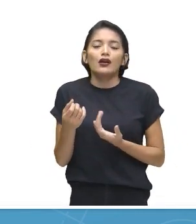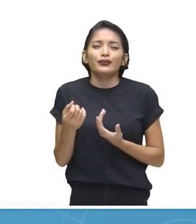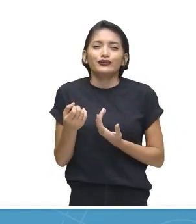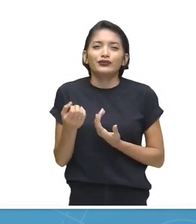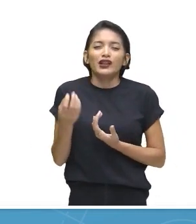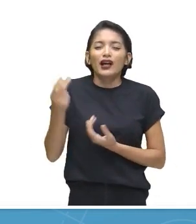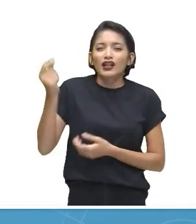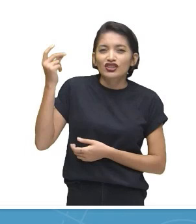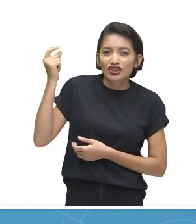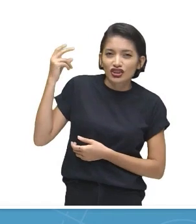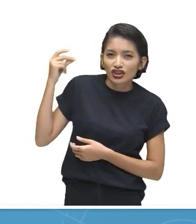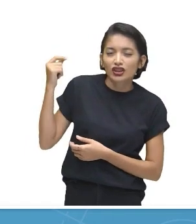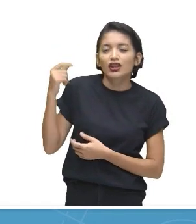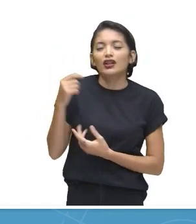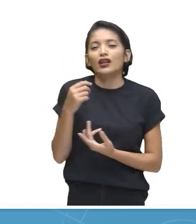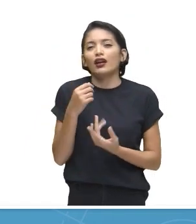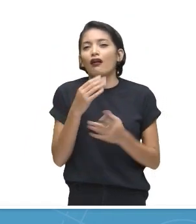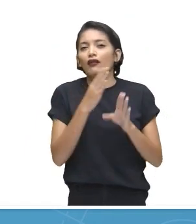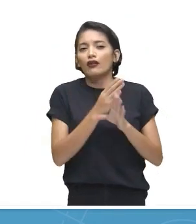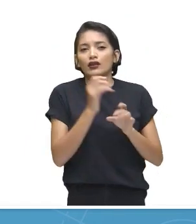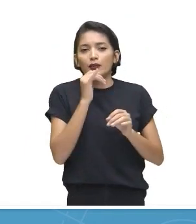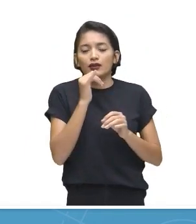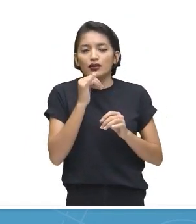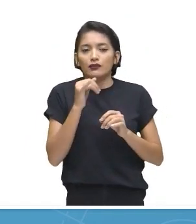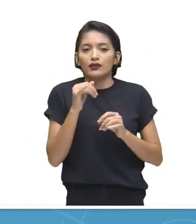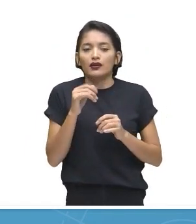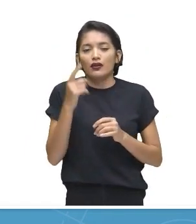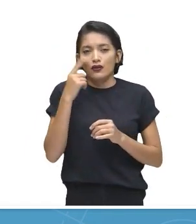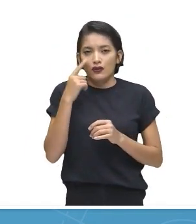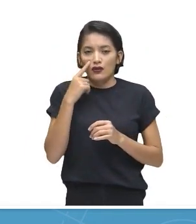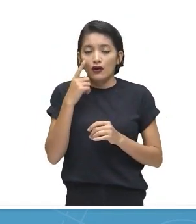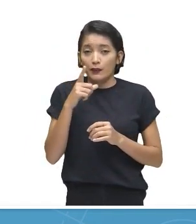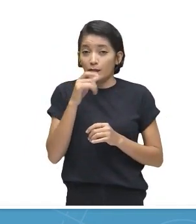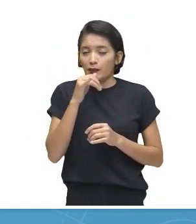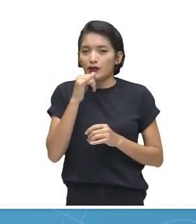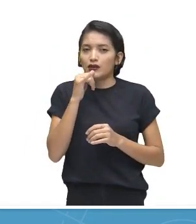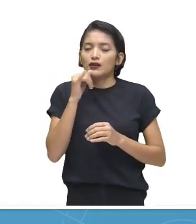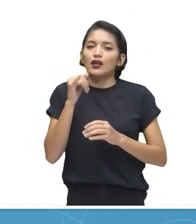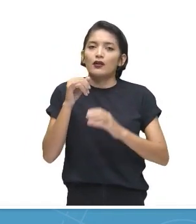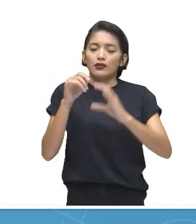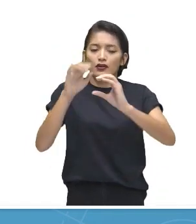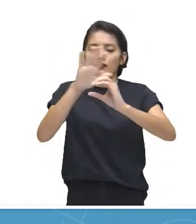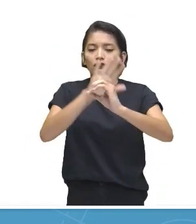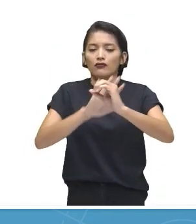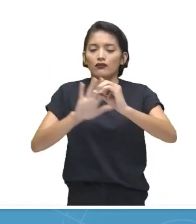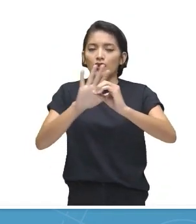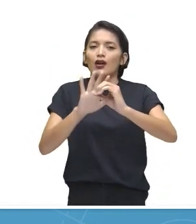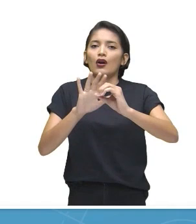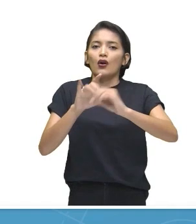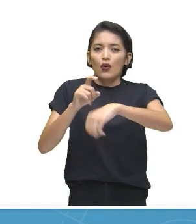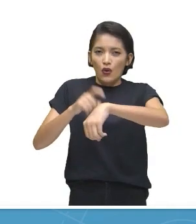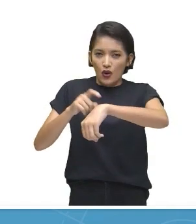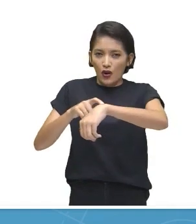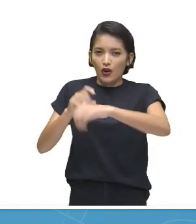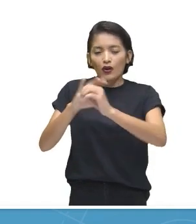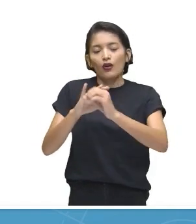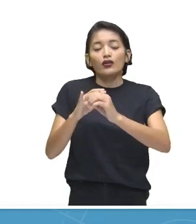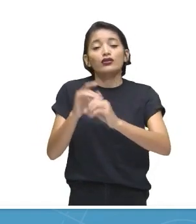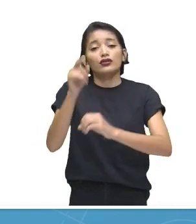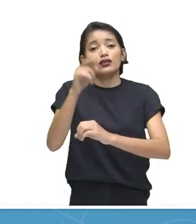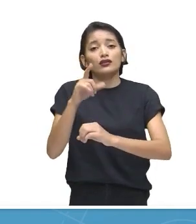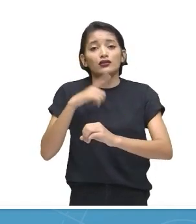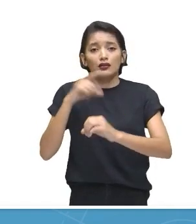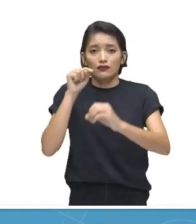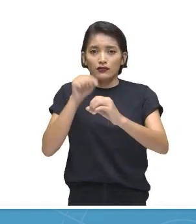antigo, e aí você vai encontrar uma balança que ela tem assim, um relógio, né, que tem um ponteiro. Ela é mais antiga. Essa daqui